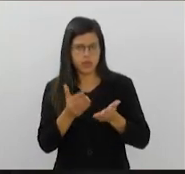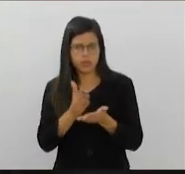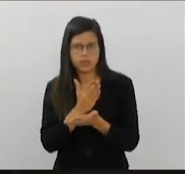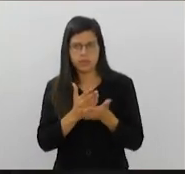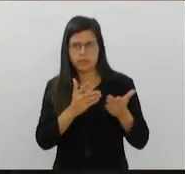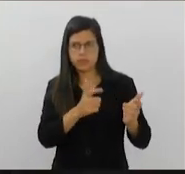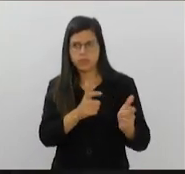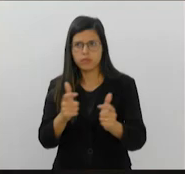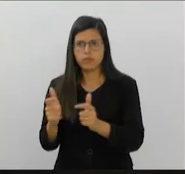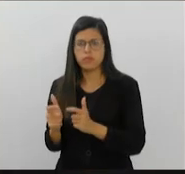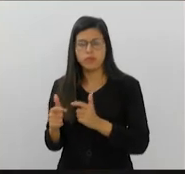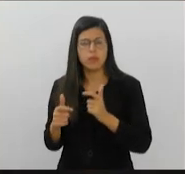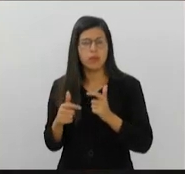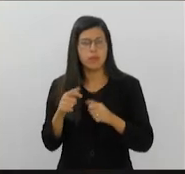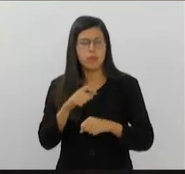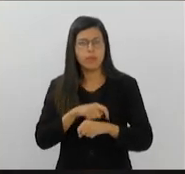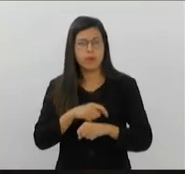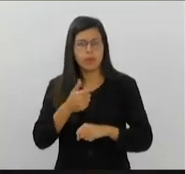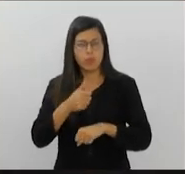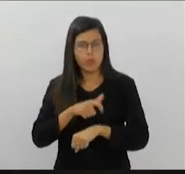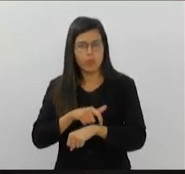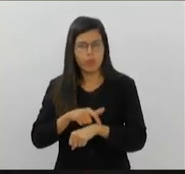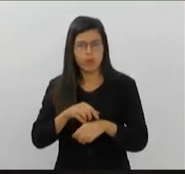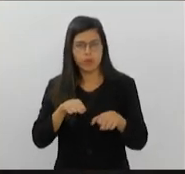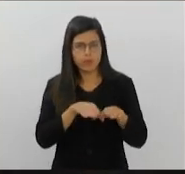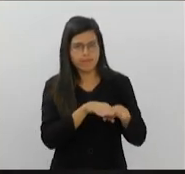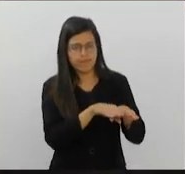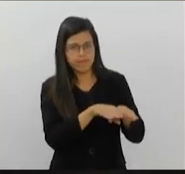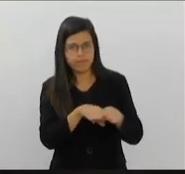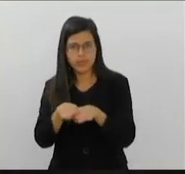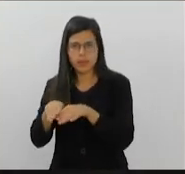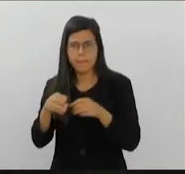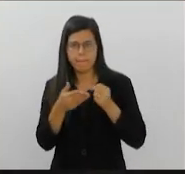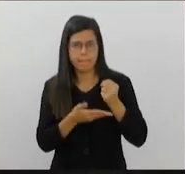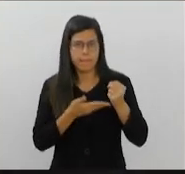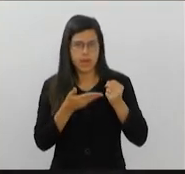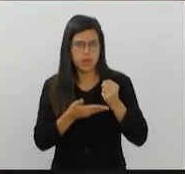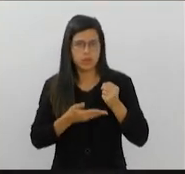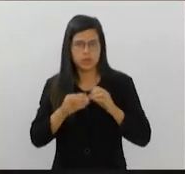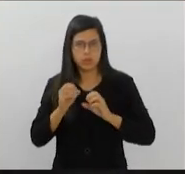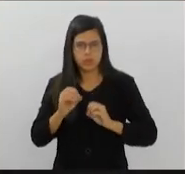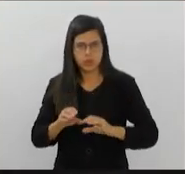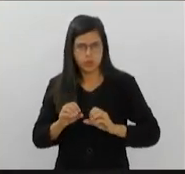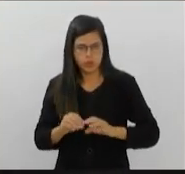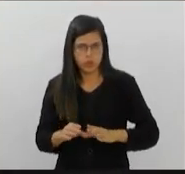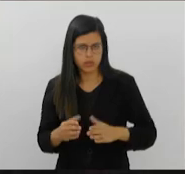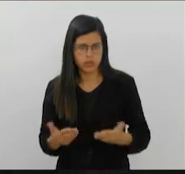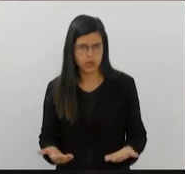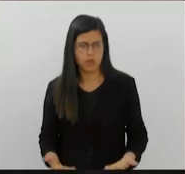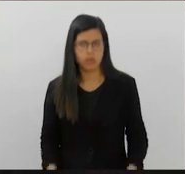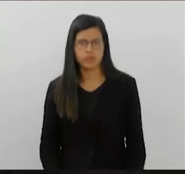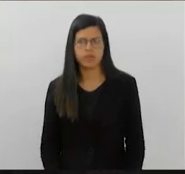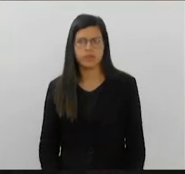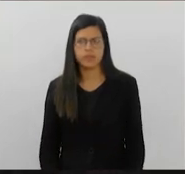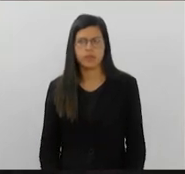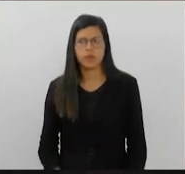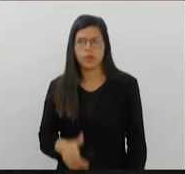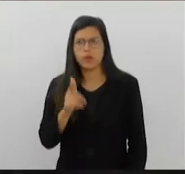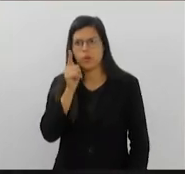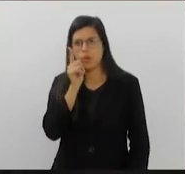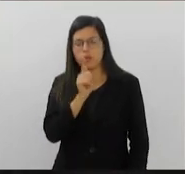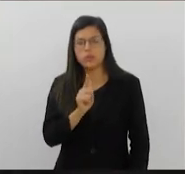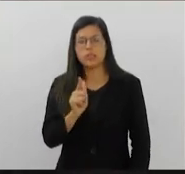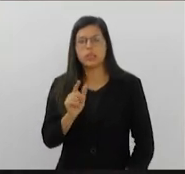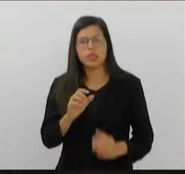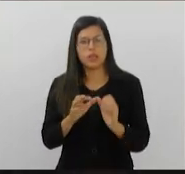voltado, no primeiro momento, a garantir um nivelamento básico, né, da nossa educação básica. Então, é com a gente conseguir garantir